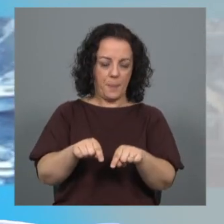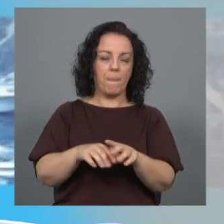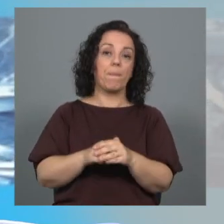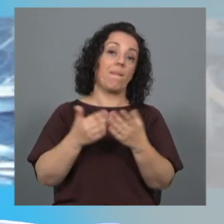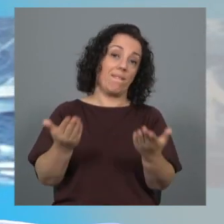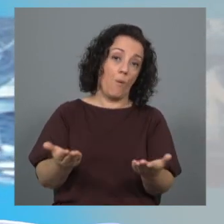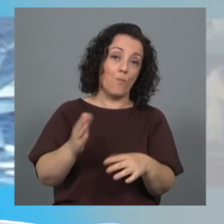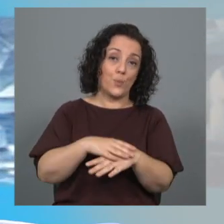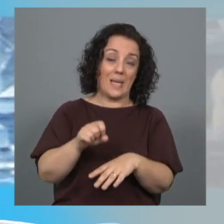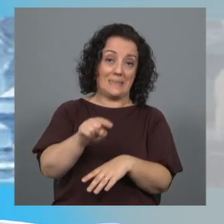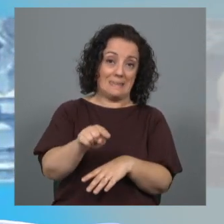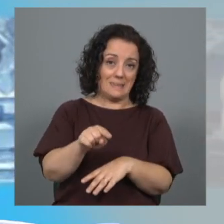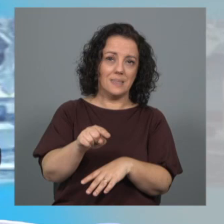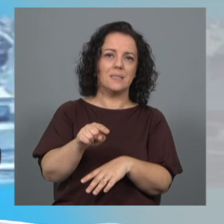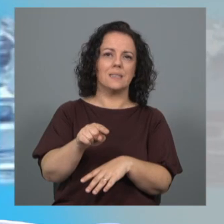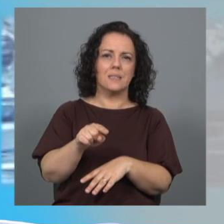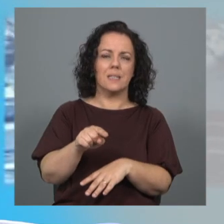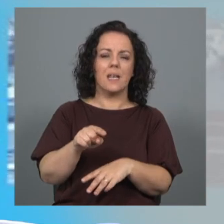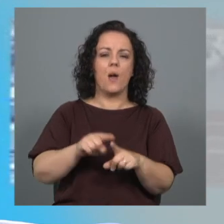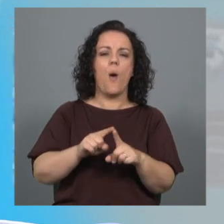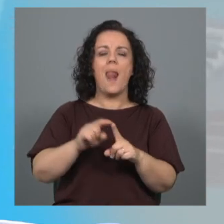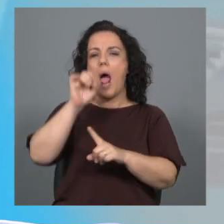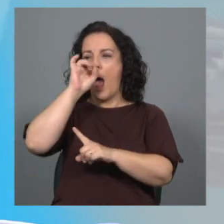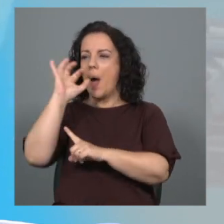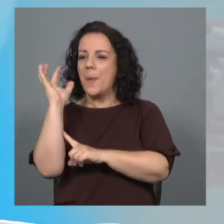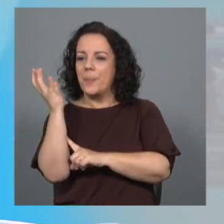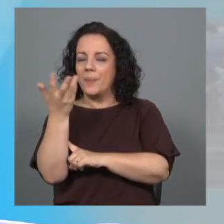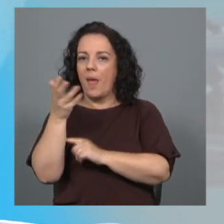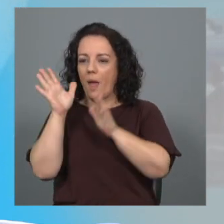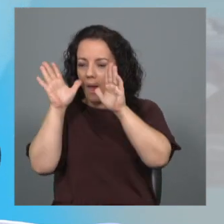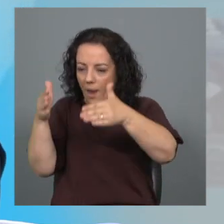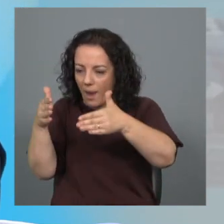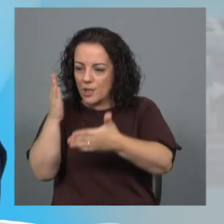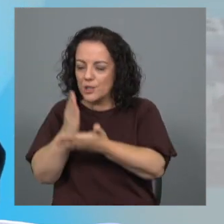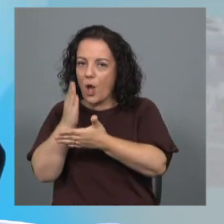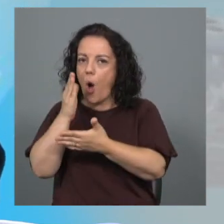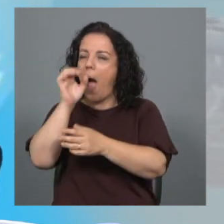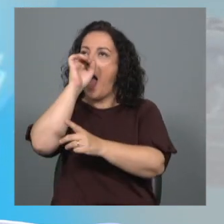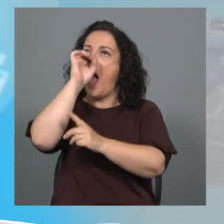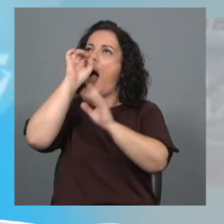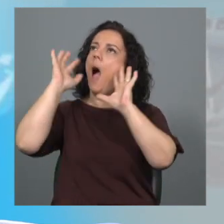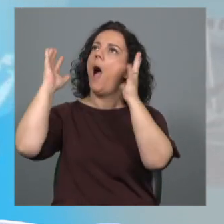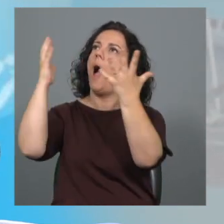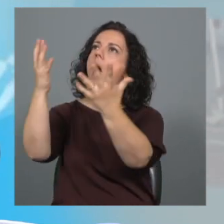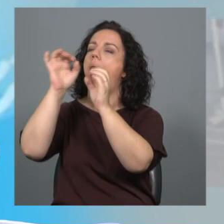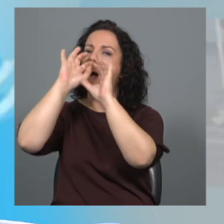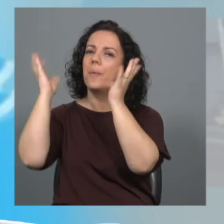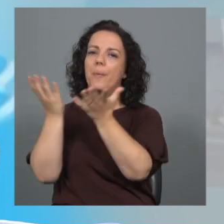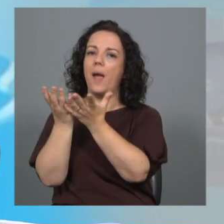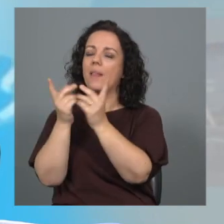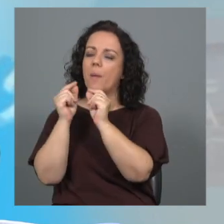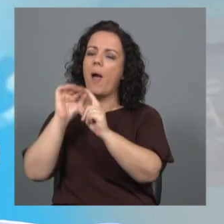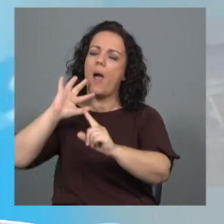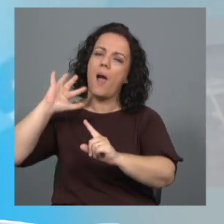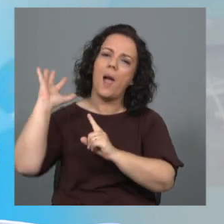este alargar das dimensões da ecologia, não apenas à questão ambiental, se quisermos, mas esta